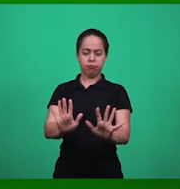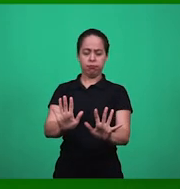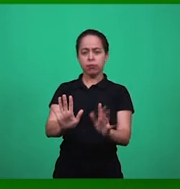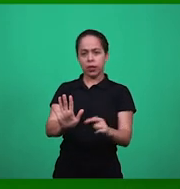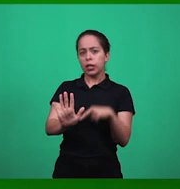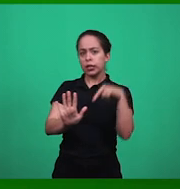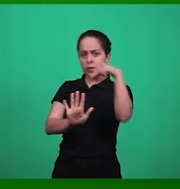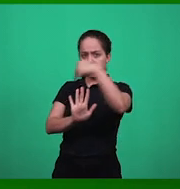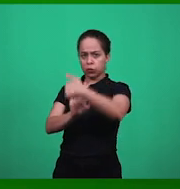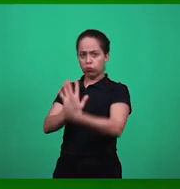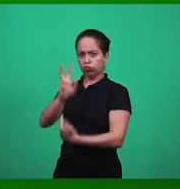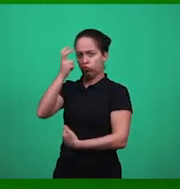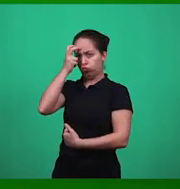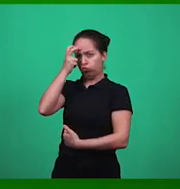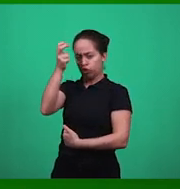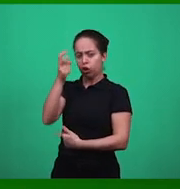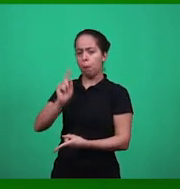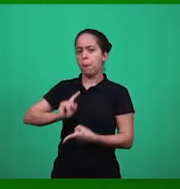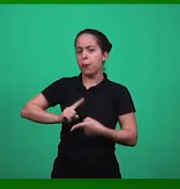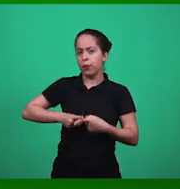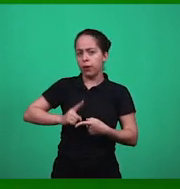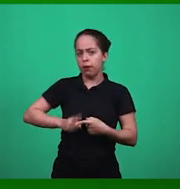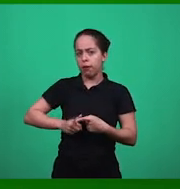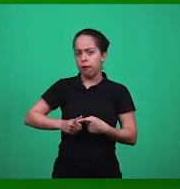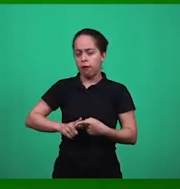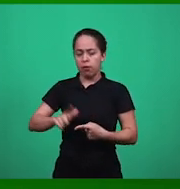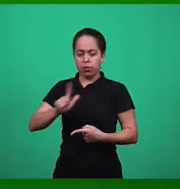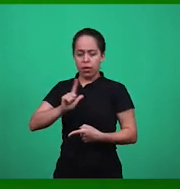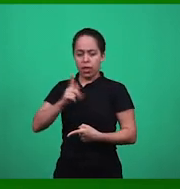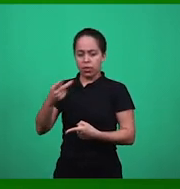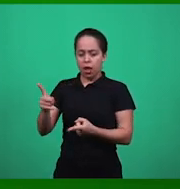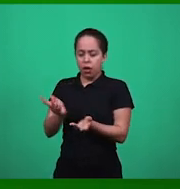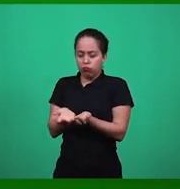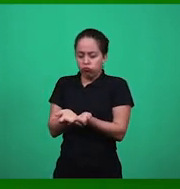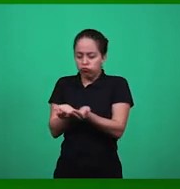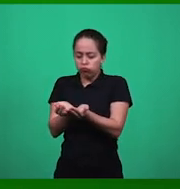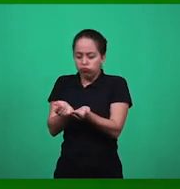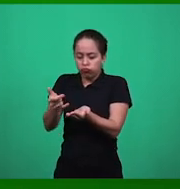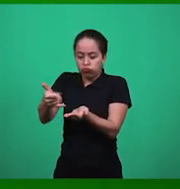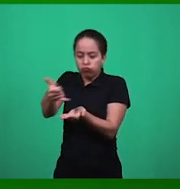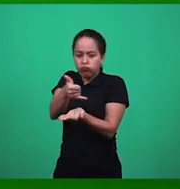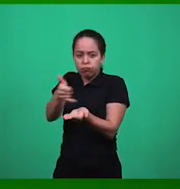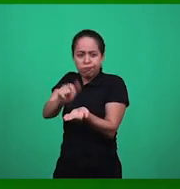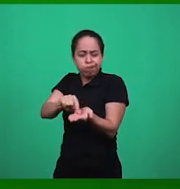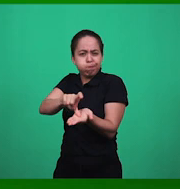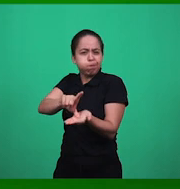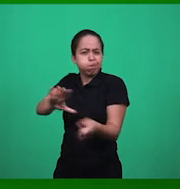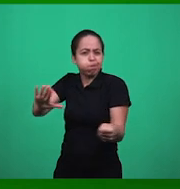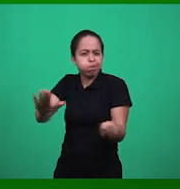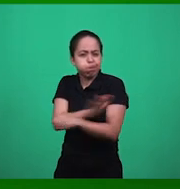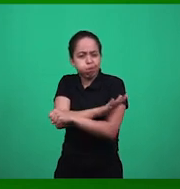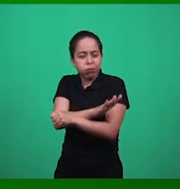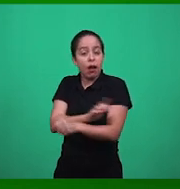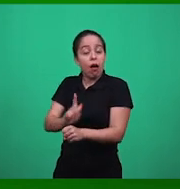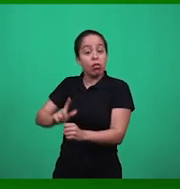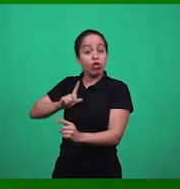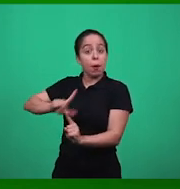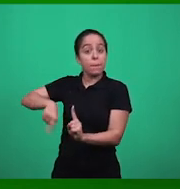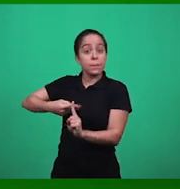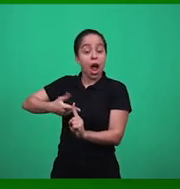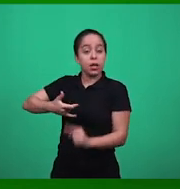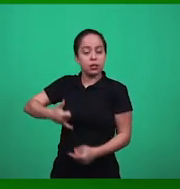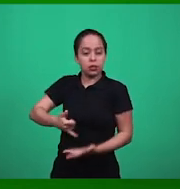eram consideradas prudentes, porque além de ter a sua candeia cheia, elas levavam o azeite